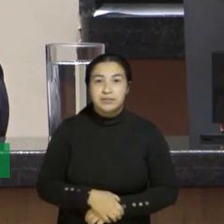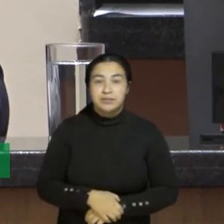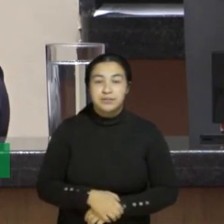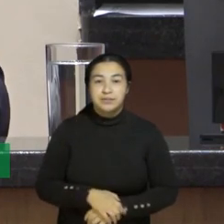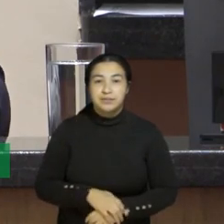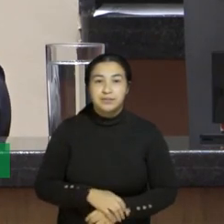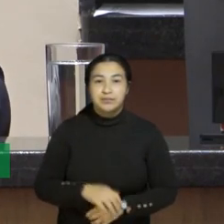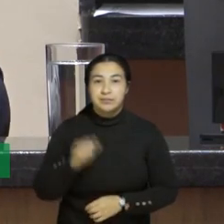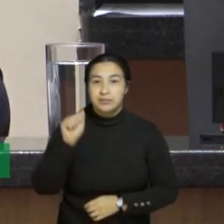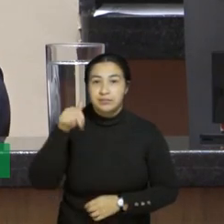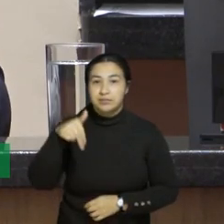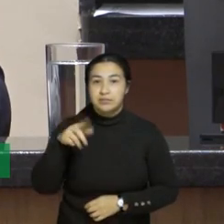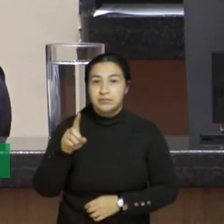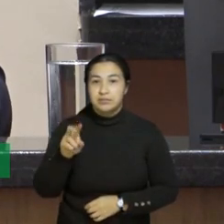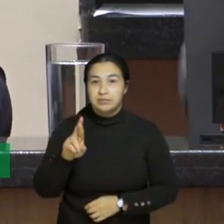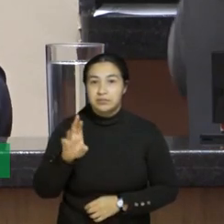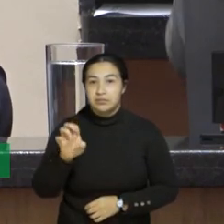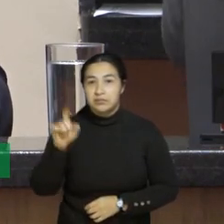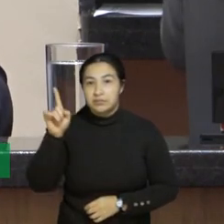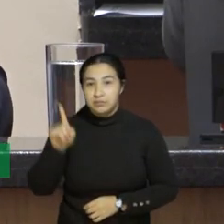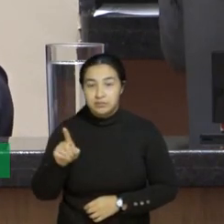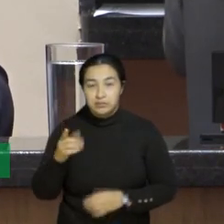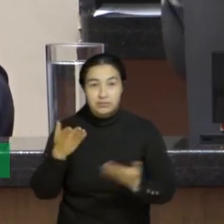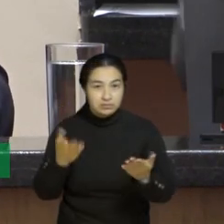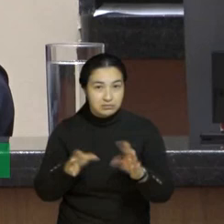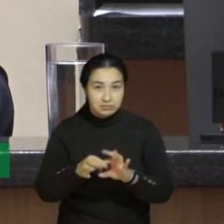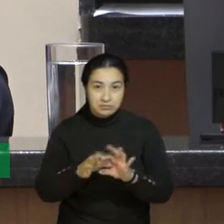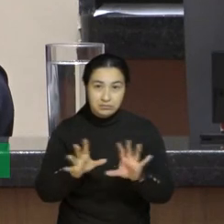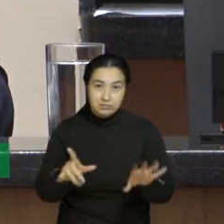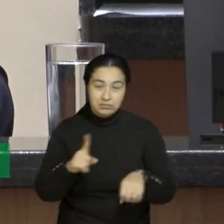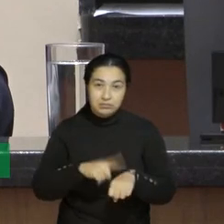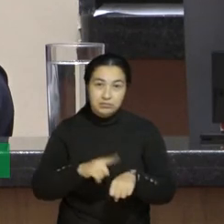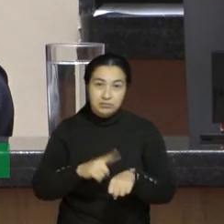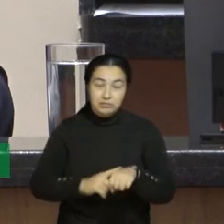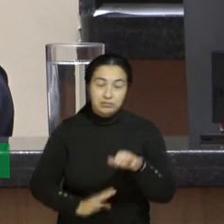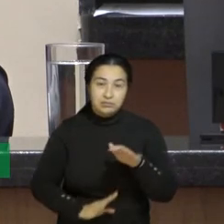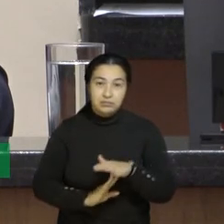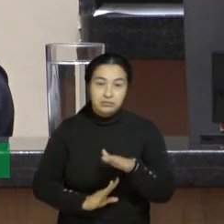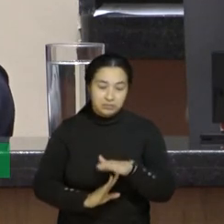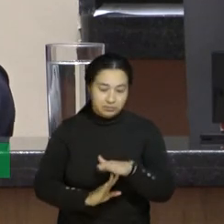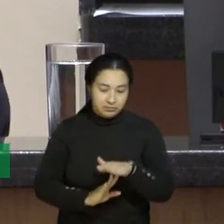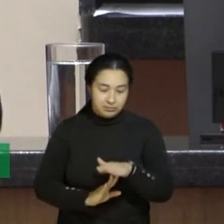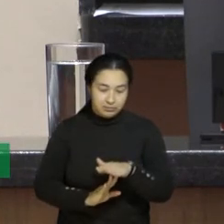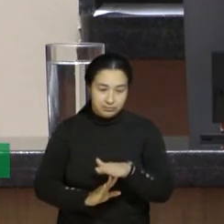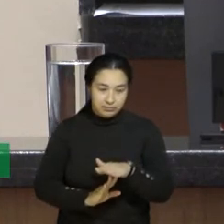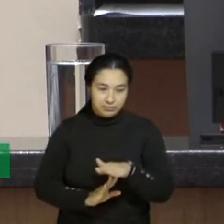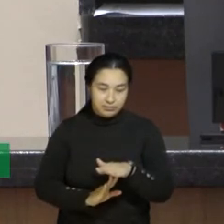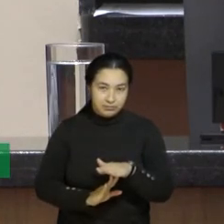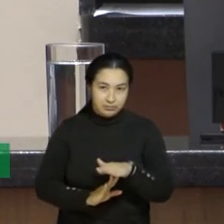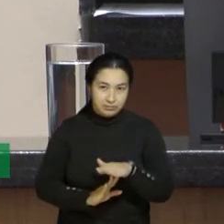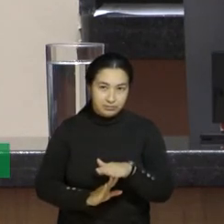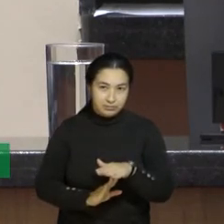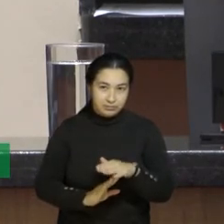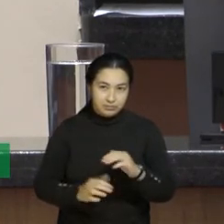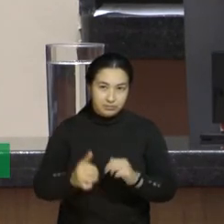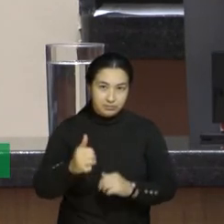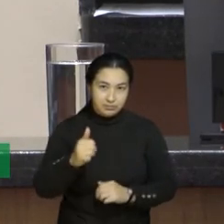André Oliveira, Vossa Excelência, que fará uso da palavra em nome do bloco, tem o tempo de até